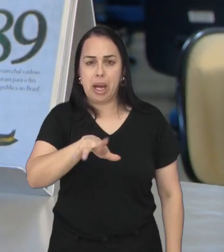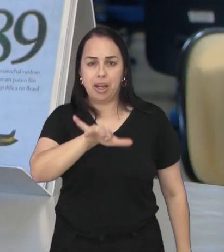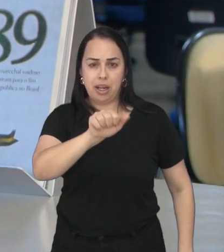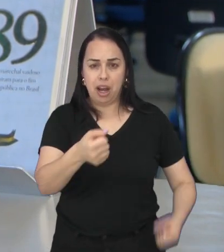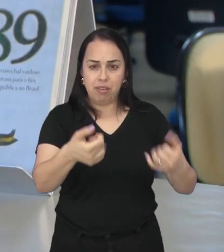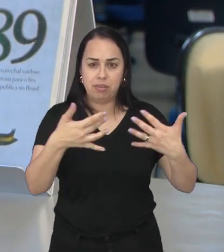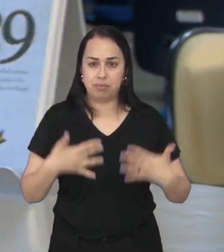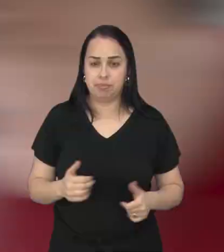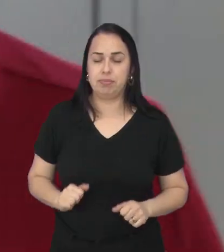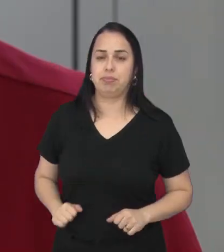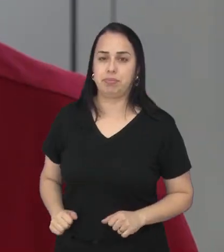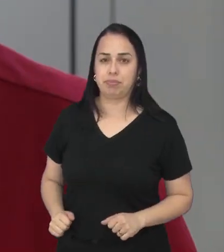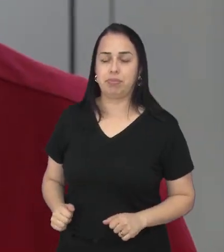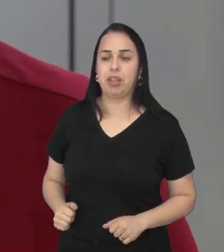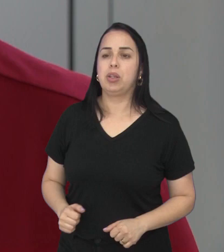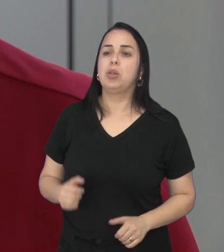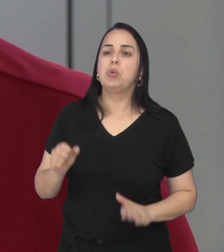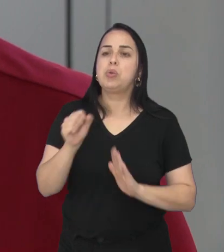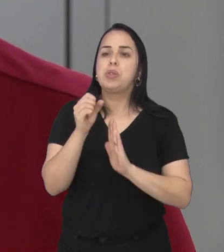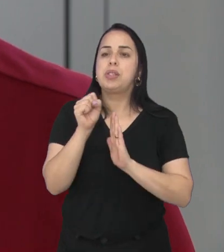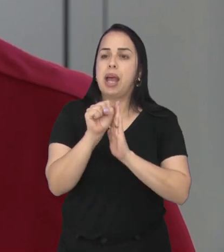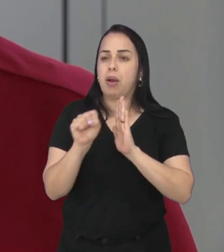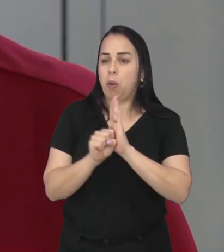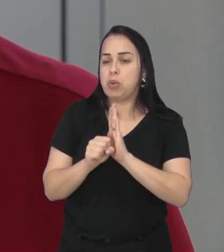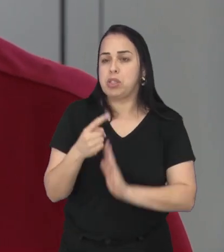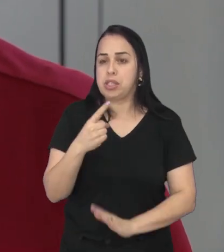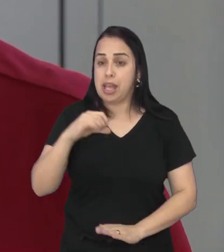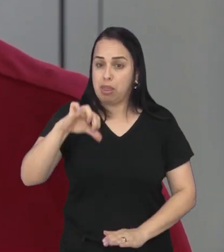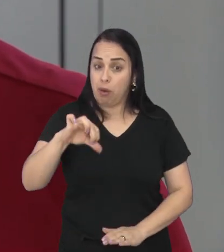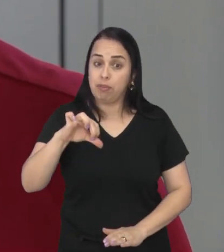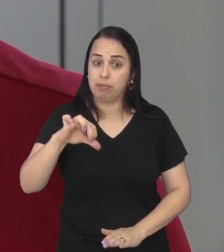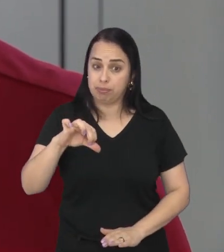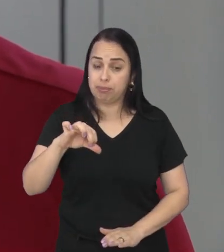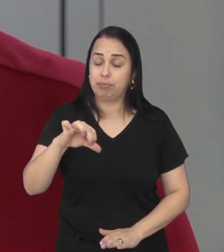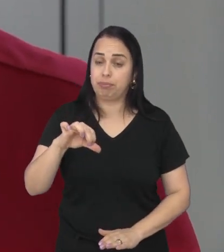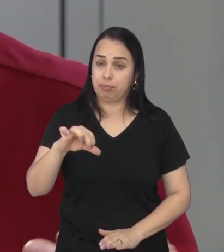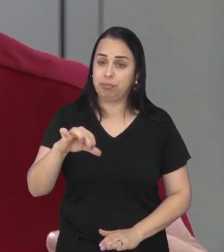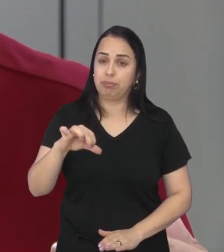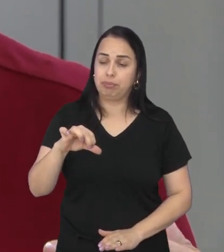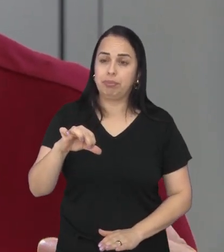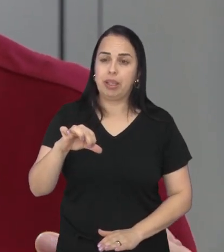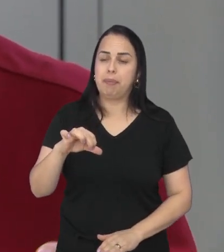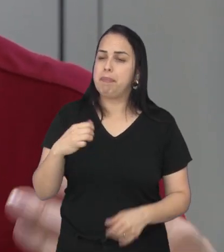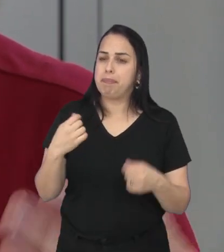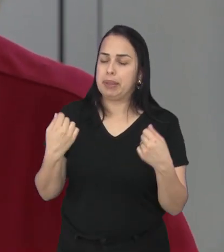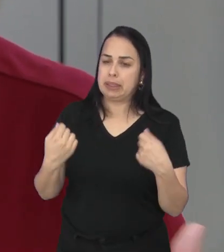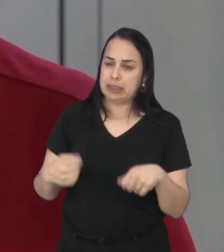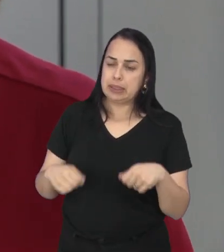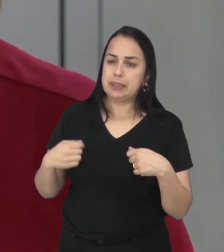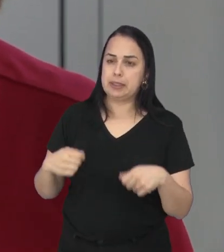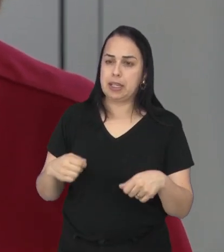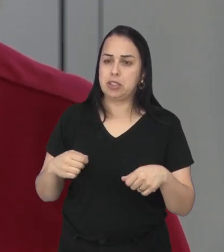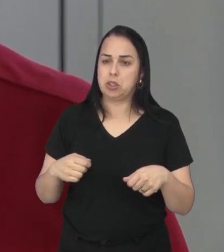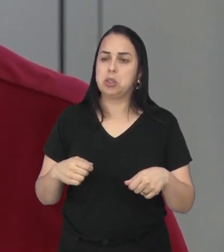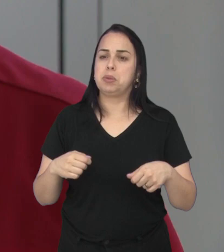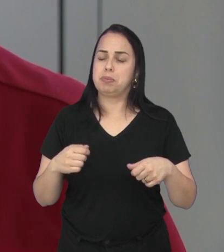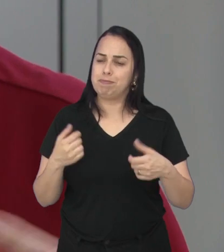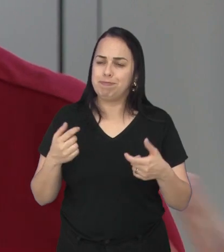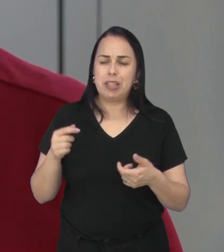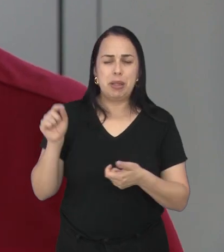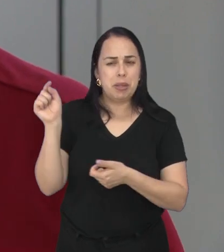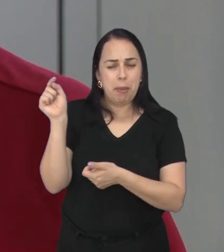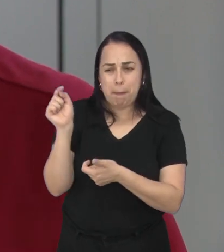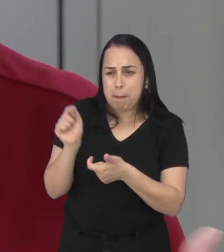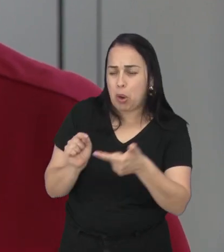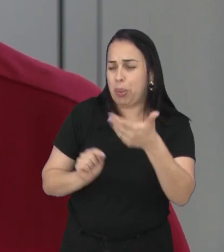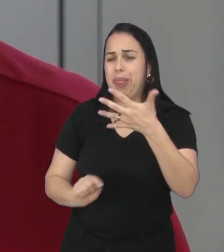explicou tudo para a gente. Então, o final do século XIX é um momento em que havia necessidade de se